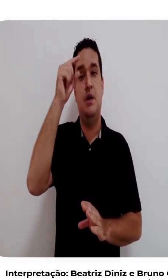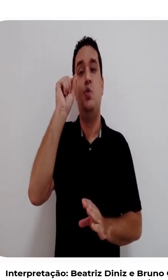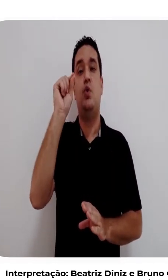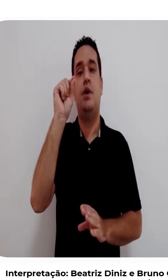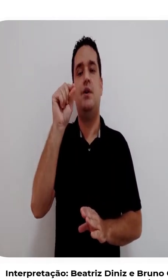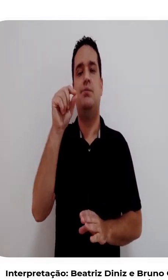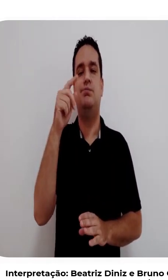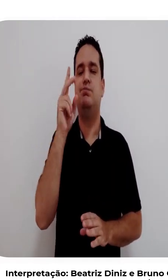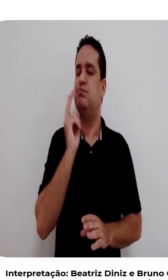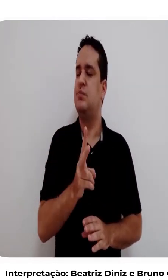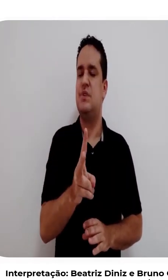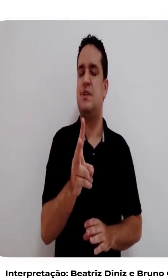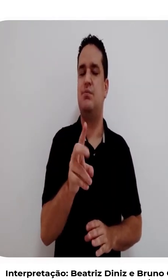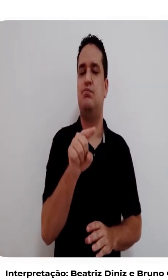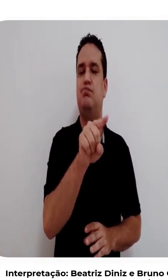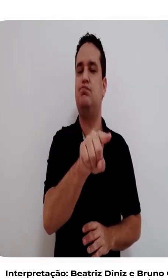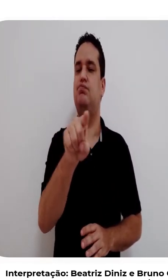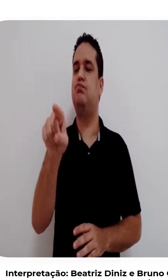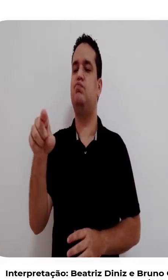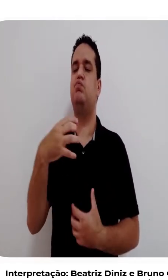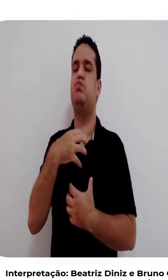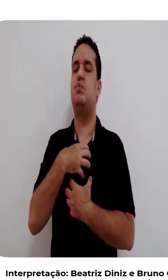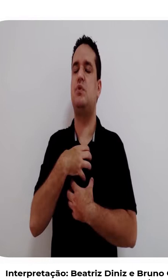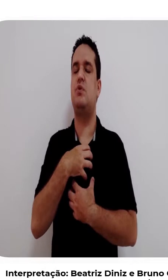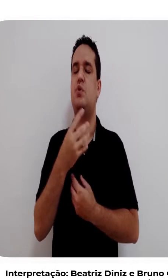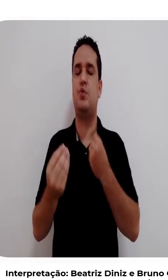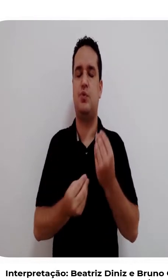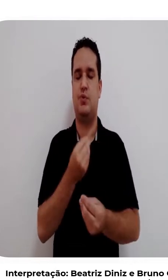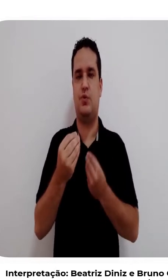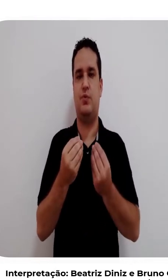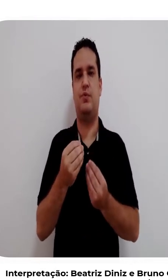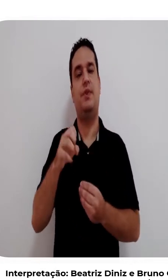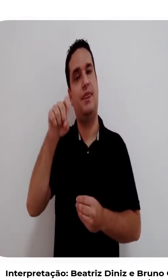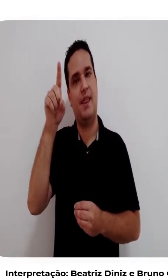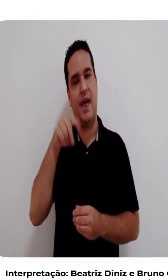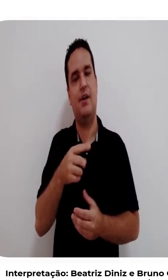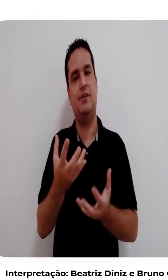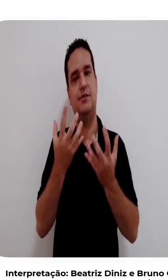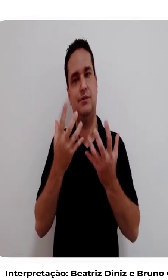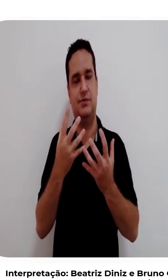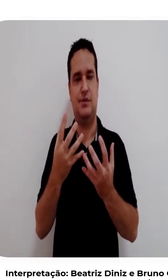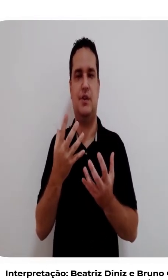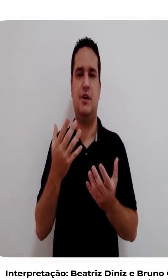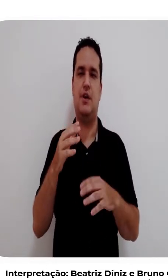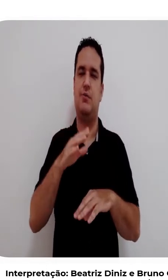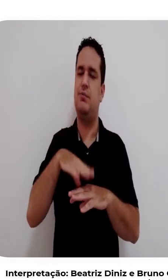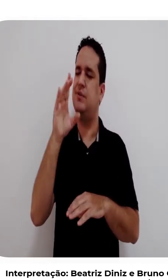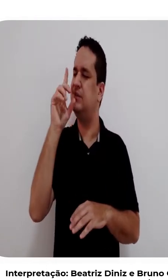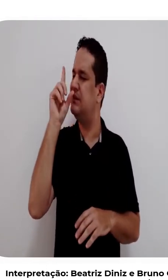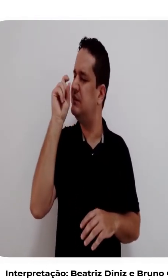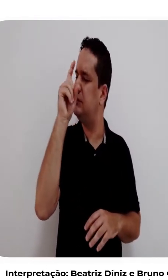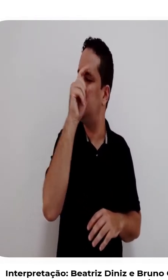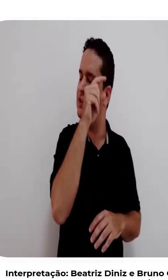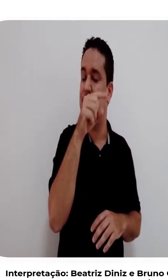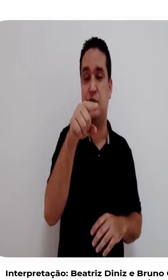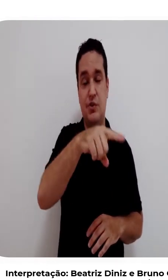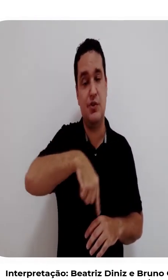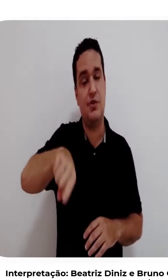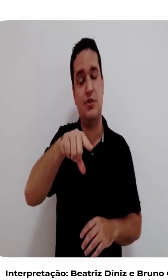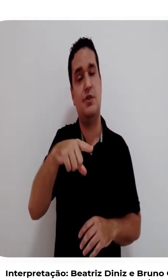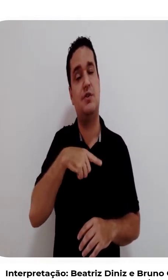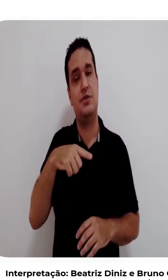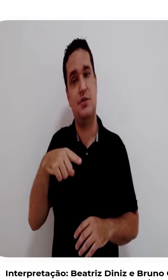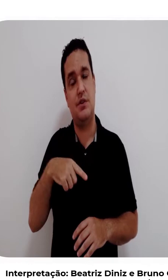criança, né? Eu acho que é o nosso maior desafio aí no planejamento desse novo tempo, né, em que a gente